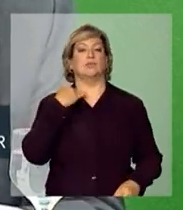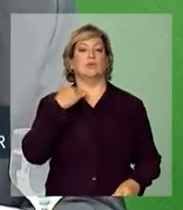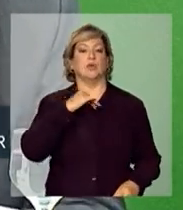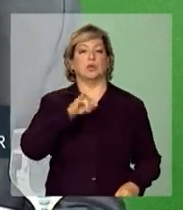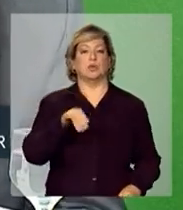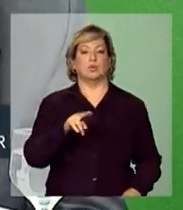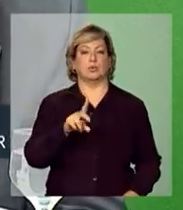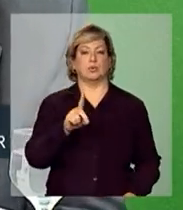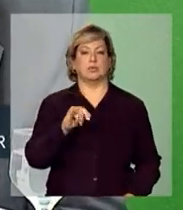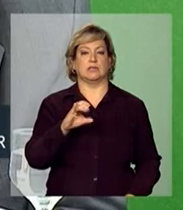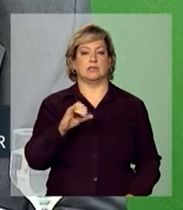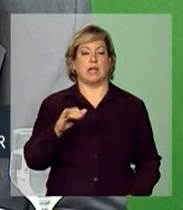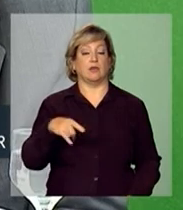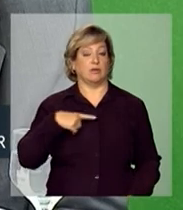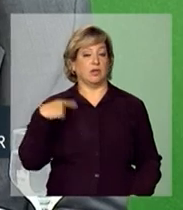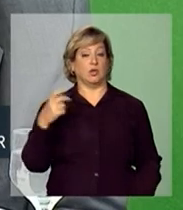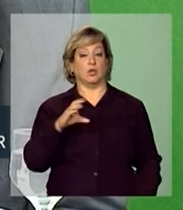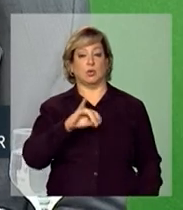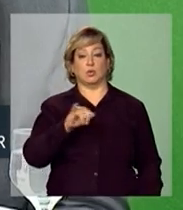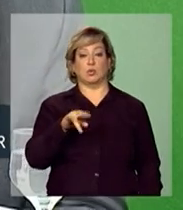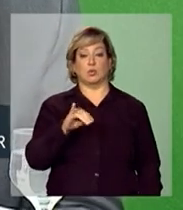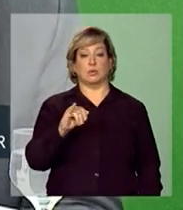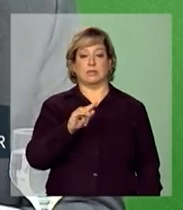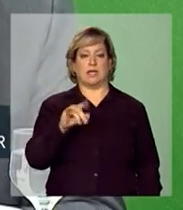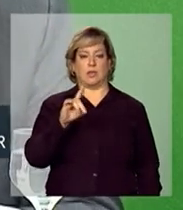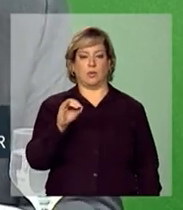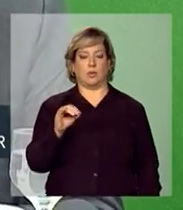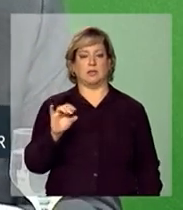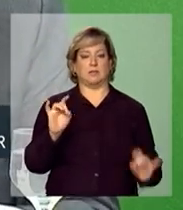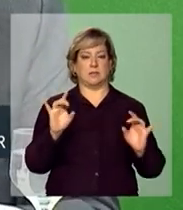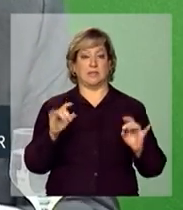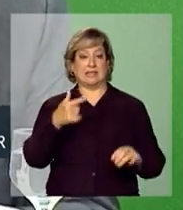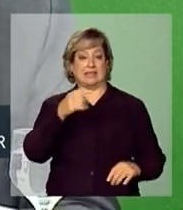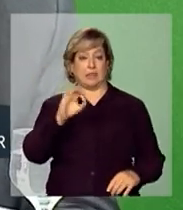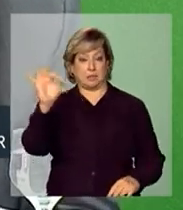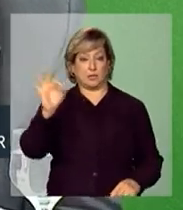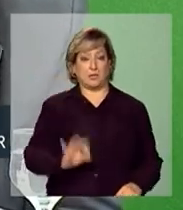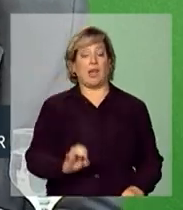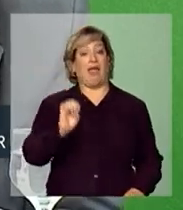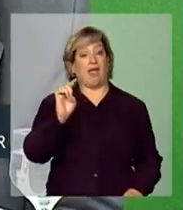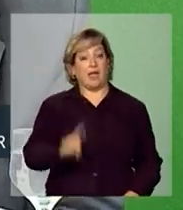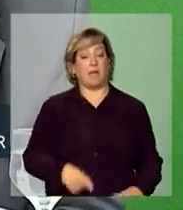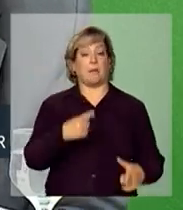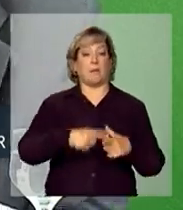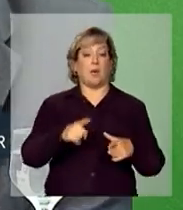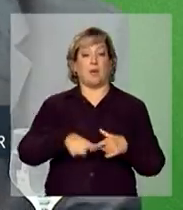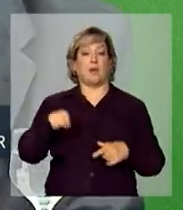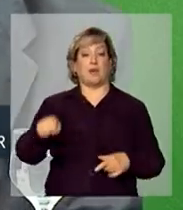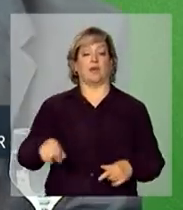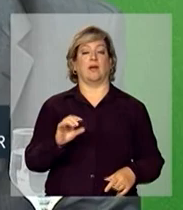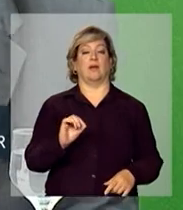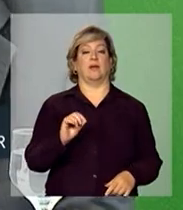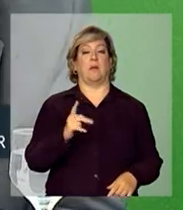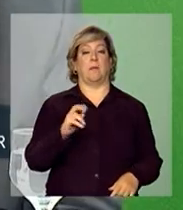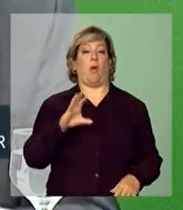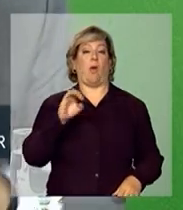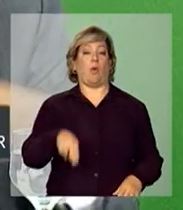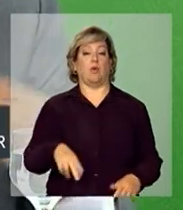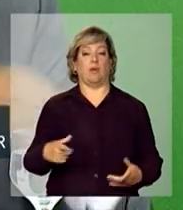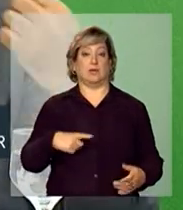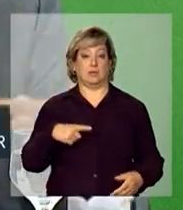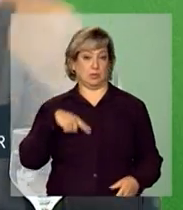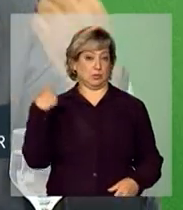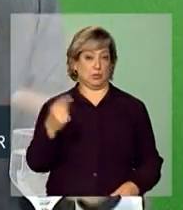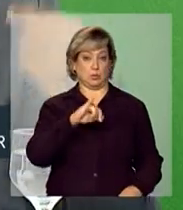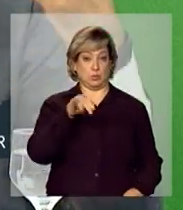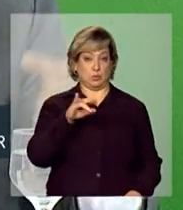que estão hoje do juizados especiais 70% são de questões do Consumidor o Juizado estão abarrotados e